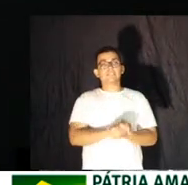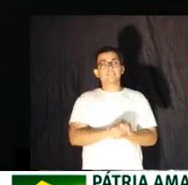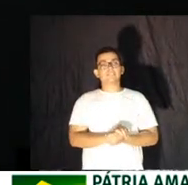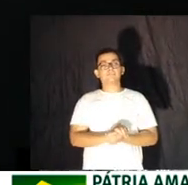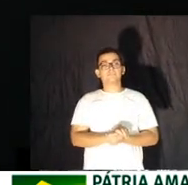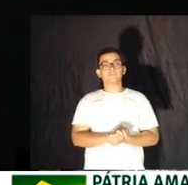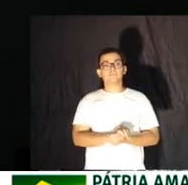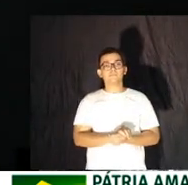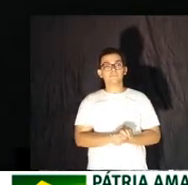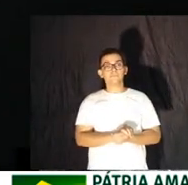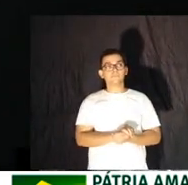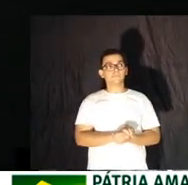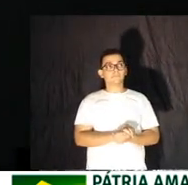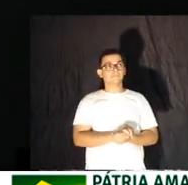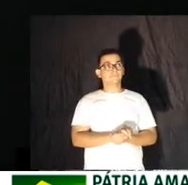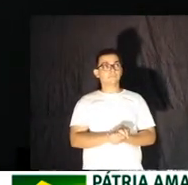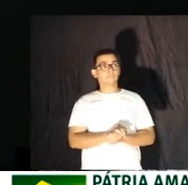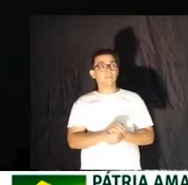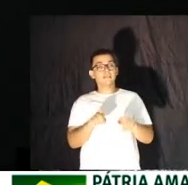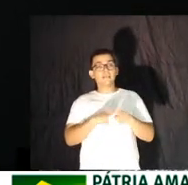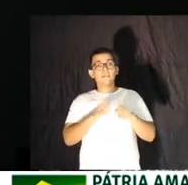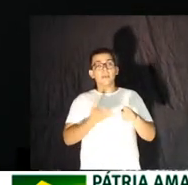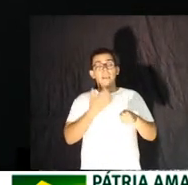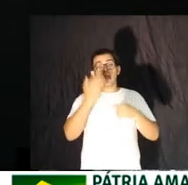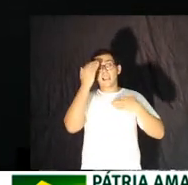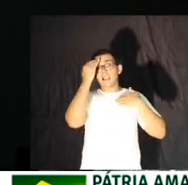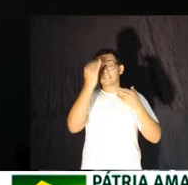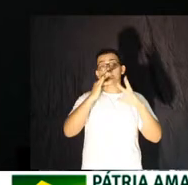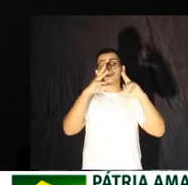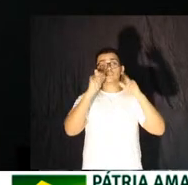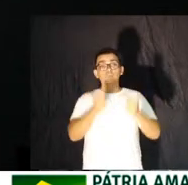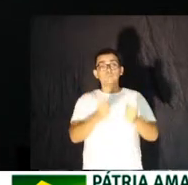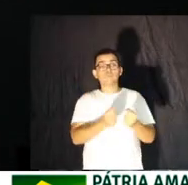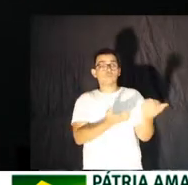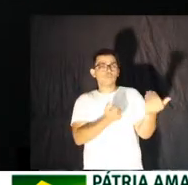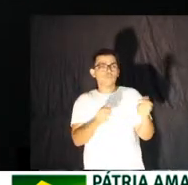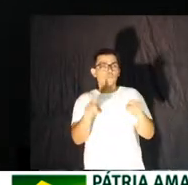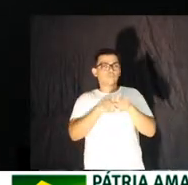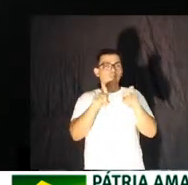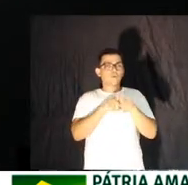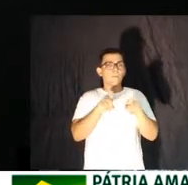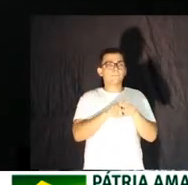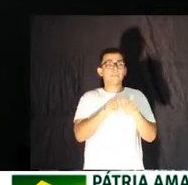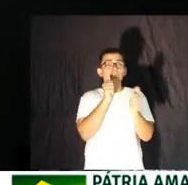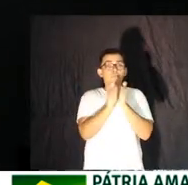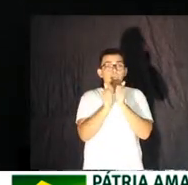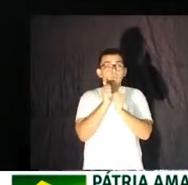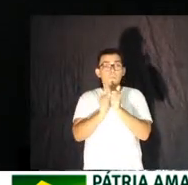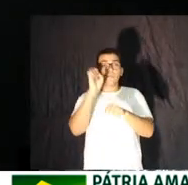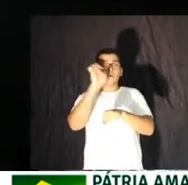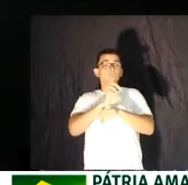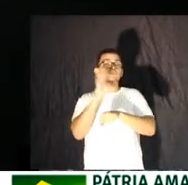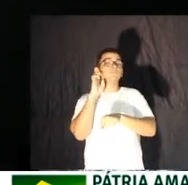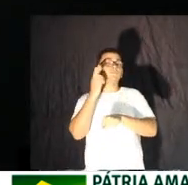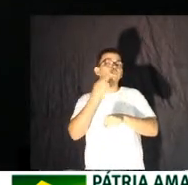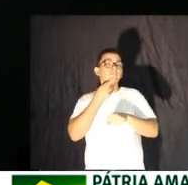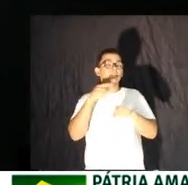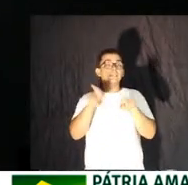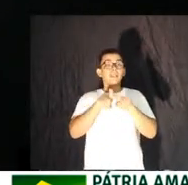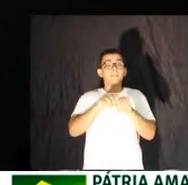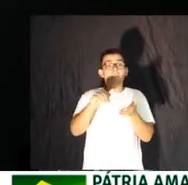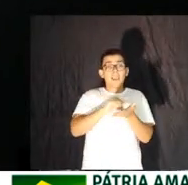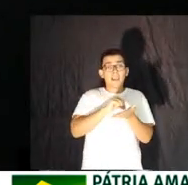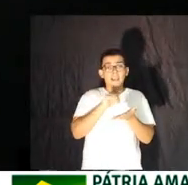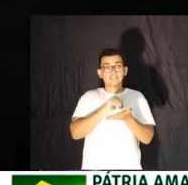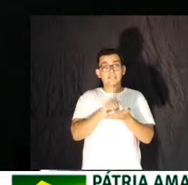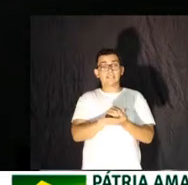nossos parceiros aqui também. É, Superintendência da Juventude, Cultura, Esporte e Lazer do Governo do Estado de Rondônia. Agradecemos a Secretaria